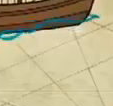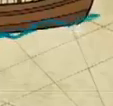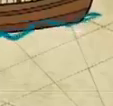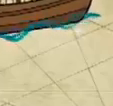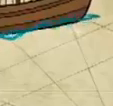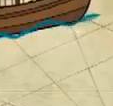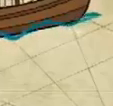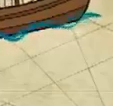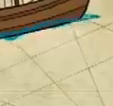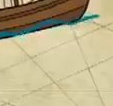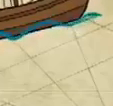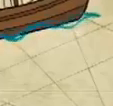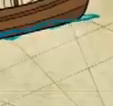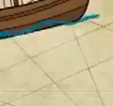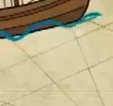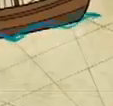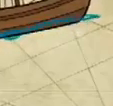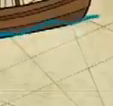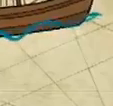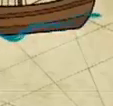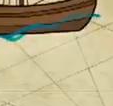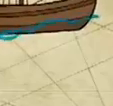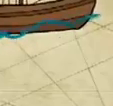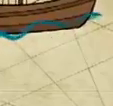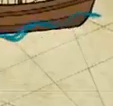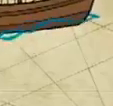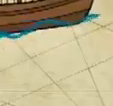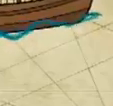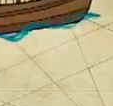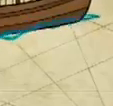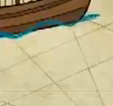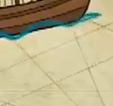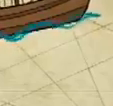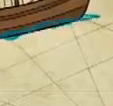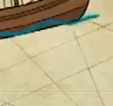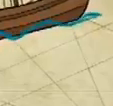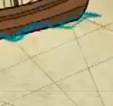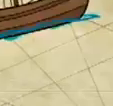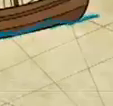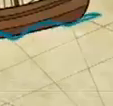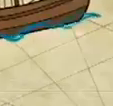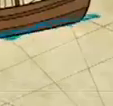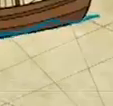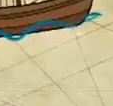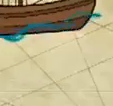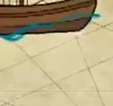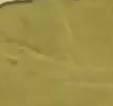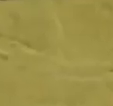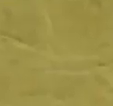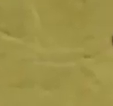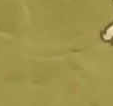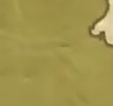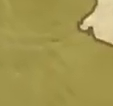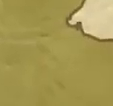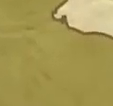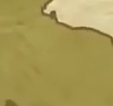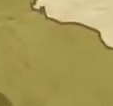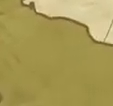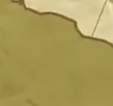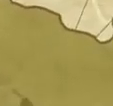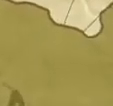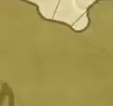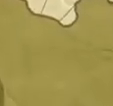às caravelas grande vantagem sobre os pesados navios mercantes usados no Mediterrâneo. Com toda